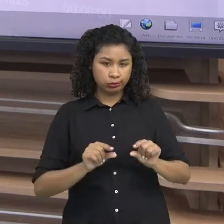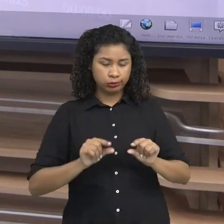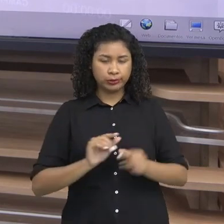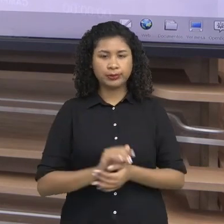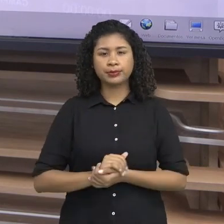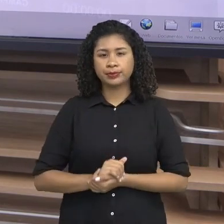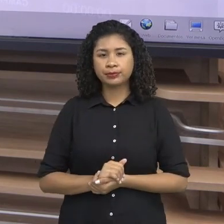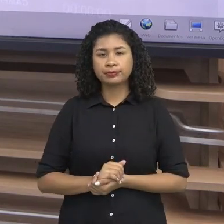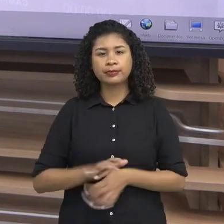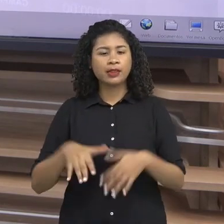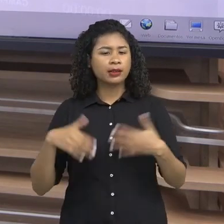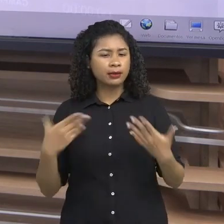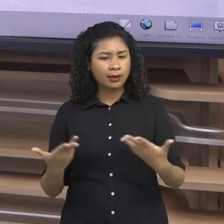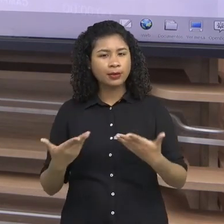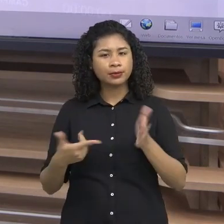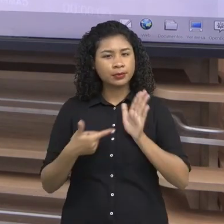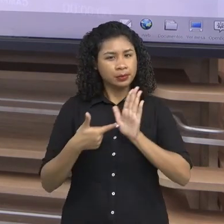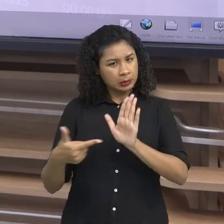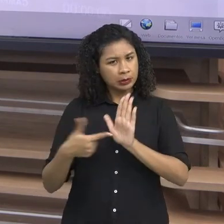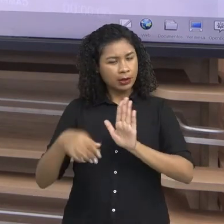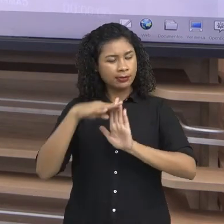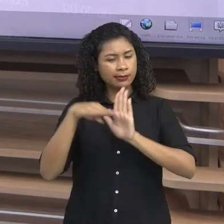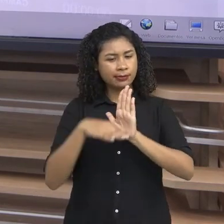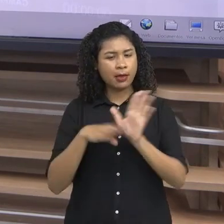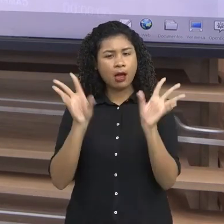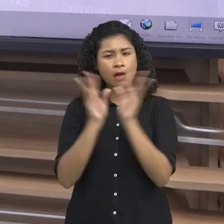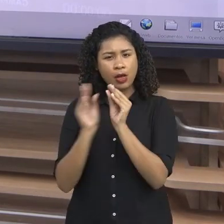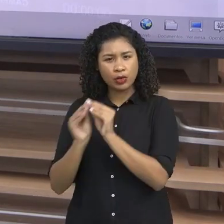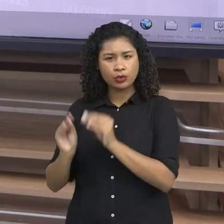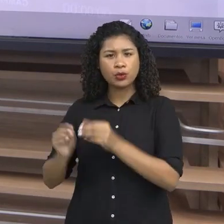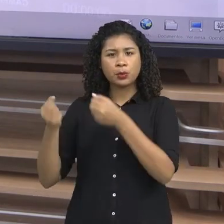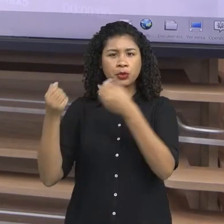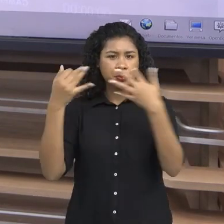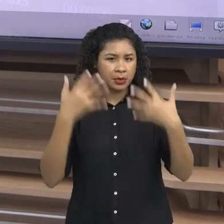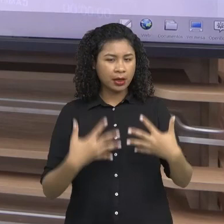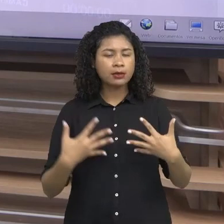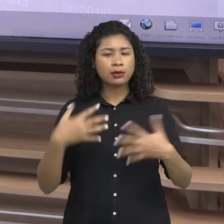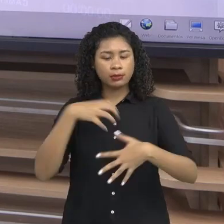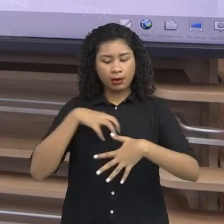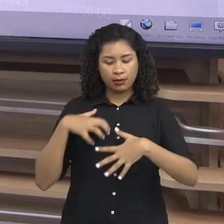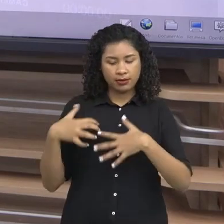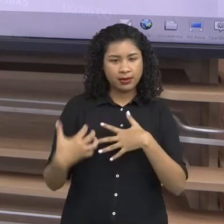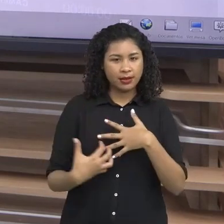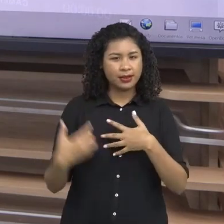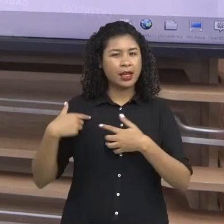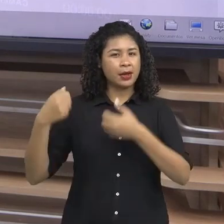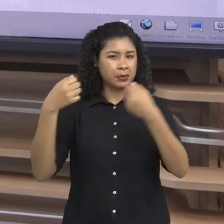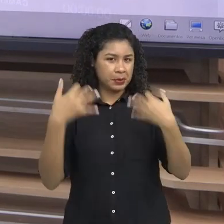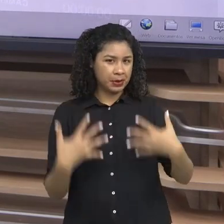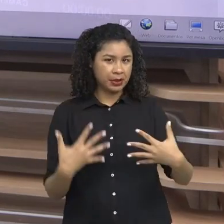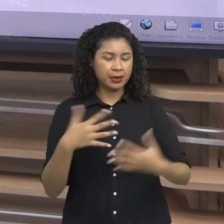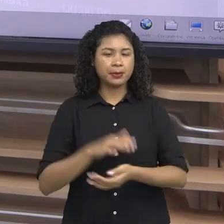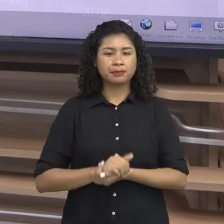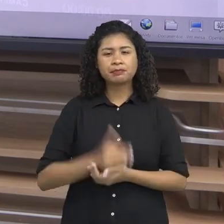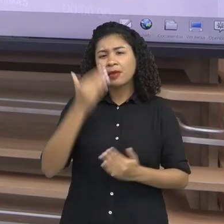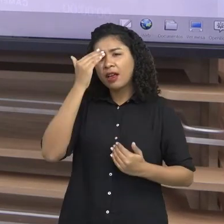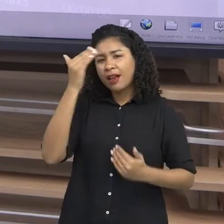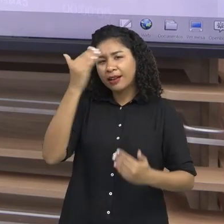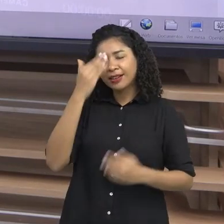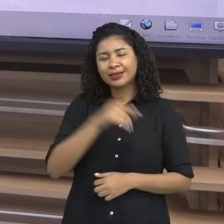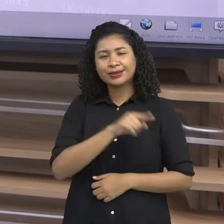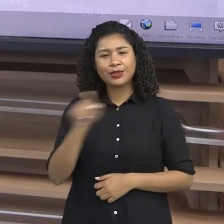vai resumindo um pouquinho a função de cada uma dessas glândulas que foram apresentadas na questão. Então a gente agradece a todos vocês